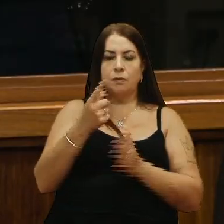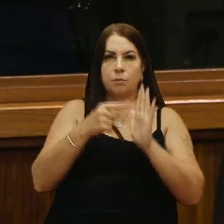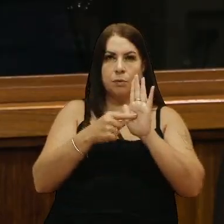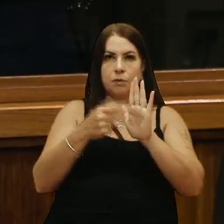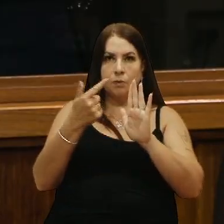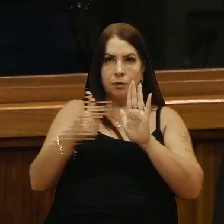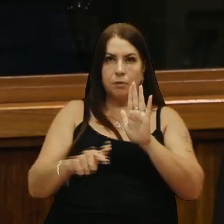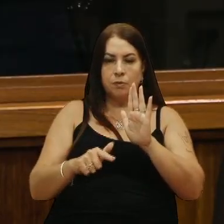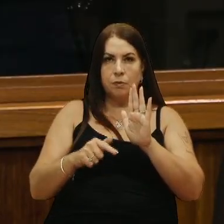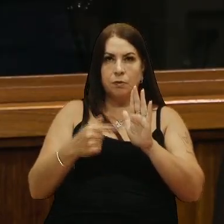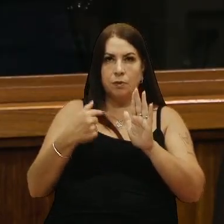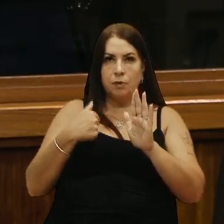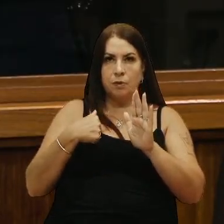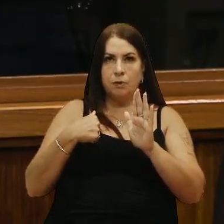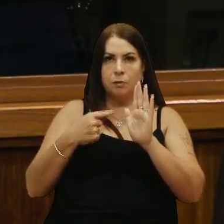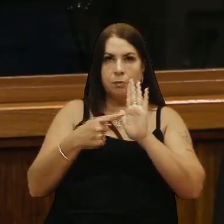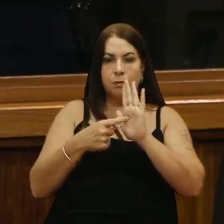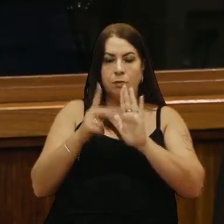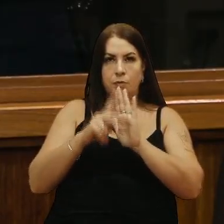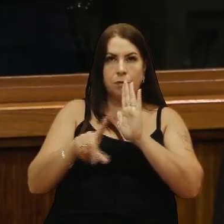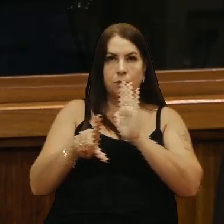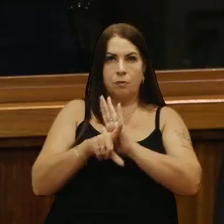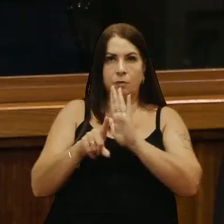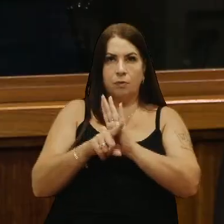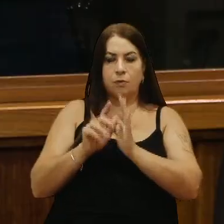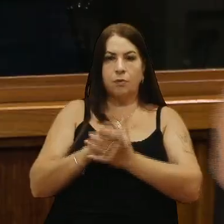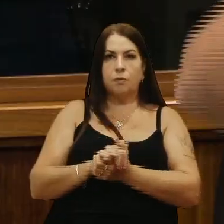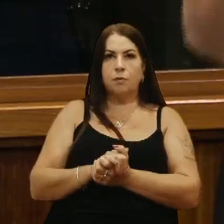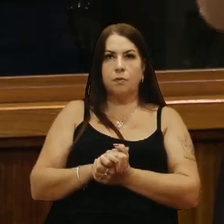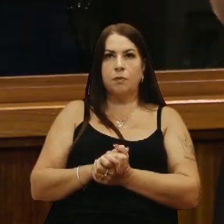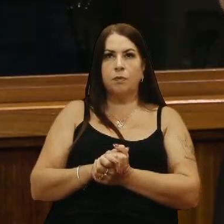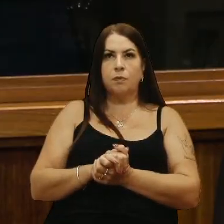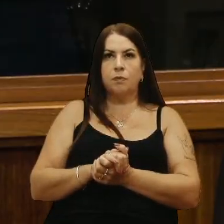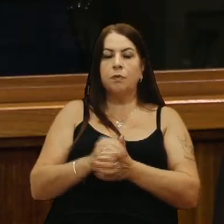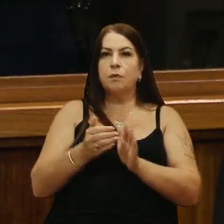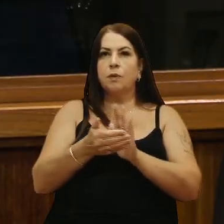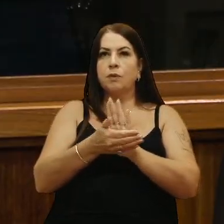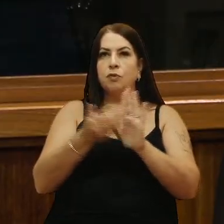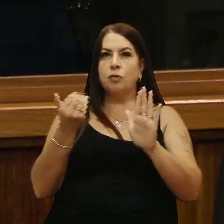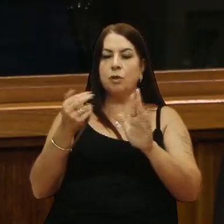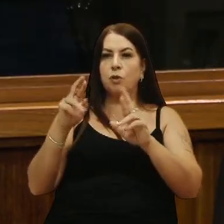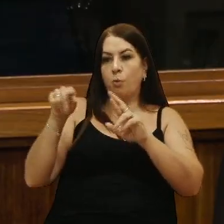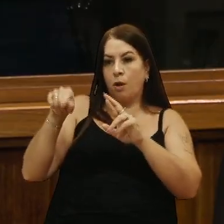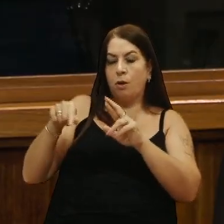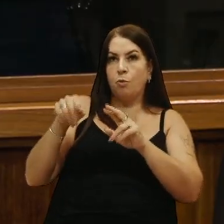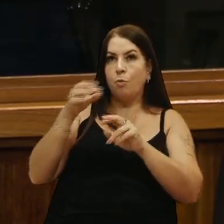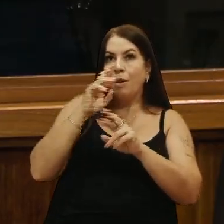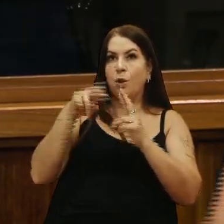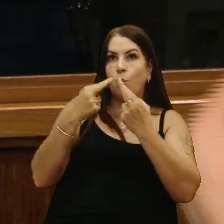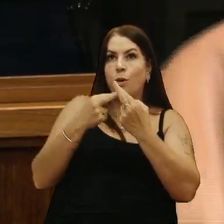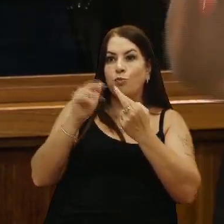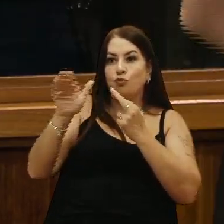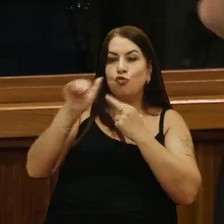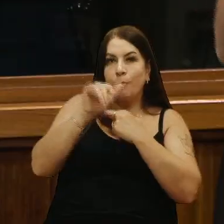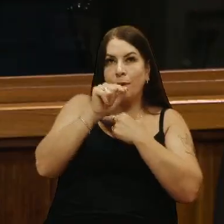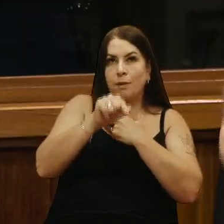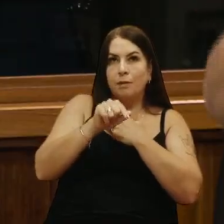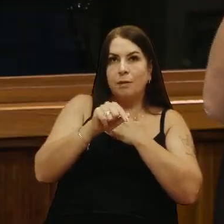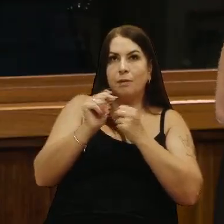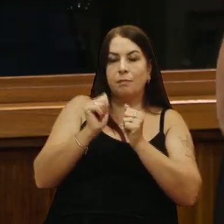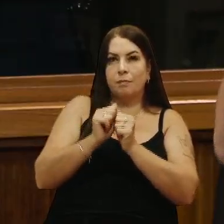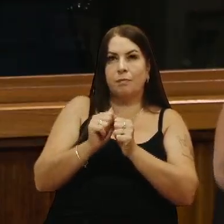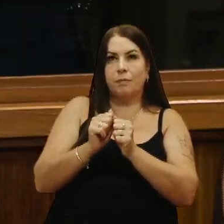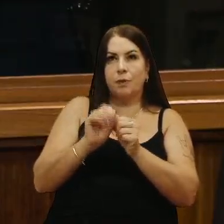reapresentado, enfim, eu apresentei um projeto de lei que foi tirado de uma reunião que eu chamei aqui com